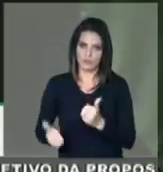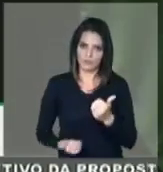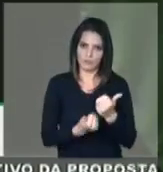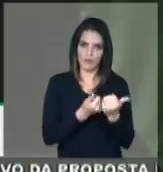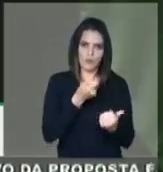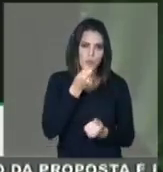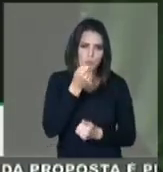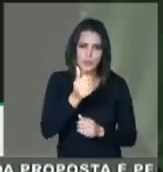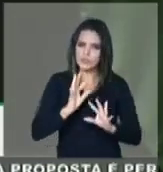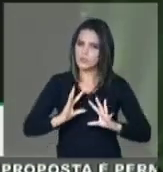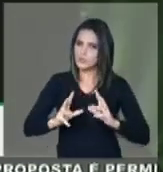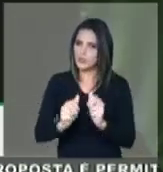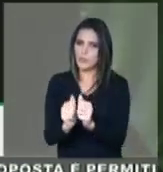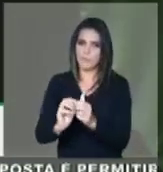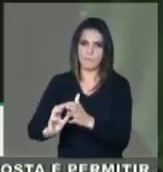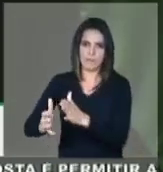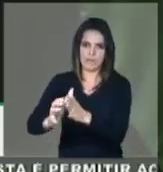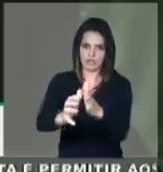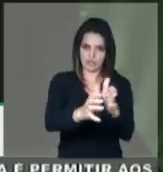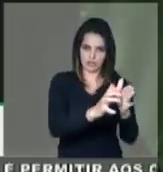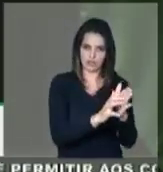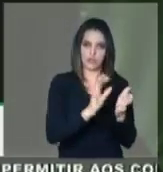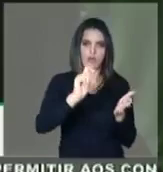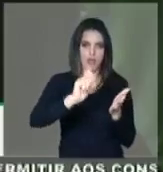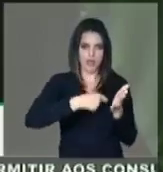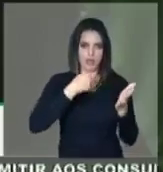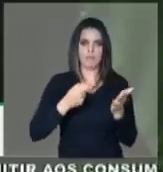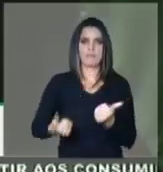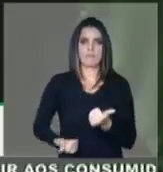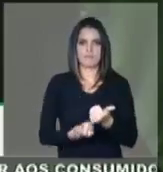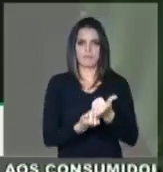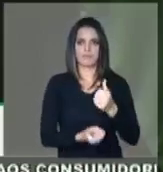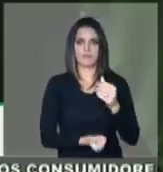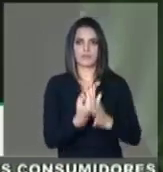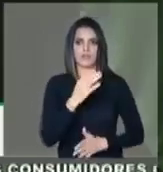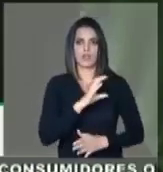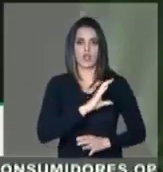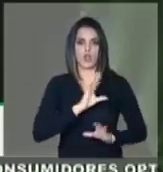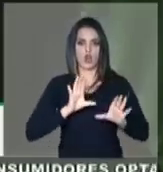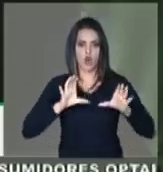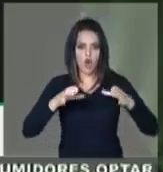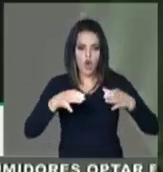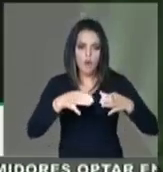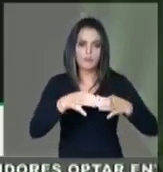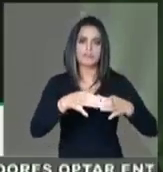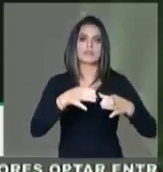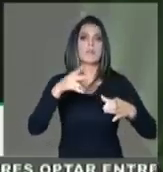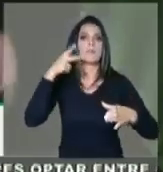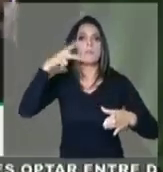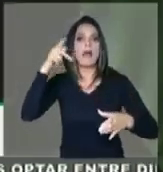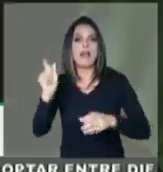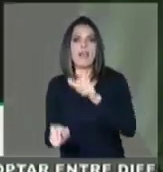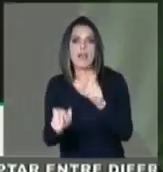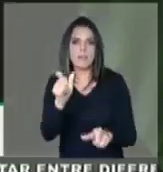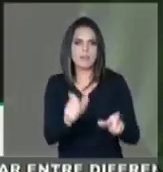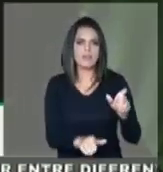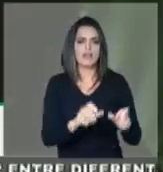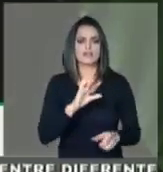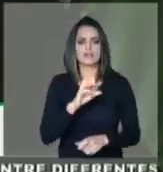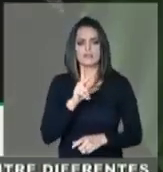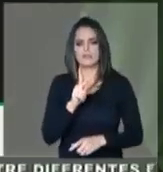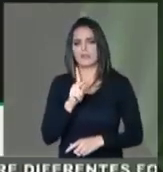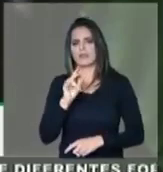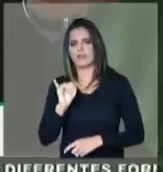quase todos os partidos dessa casa, um pedido de instauração de uma comissão parlamentar de inquérito, não para fazer